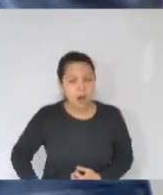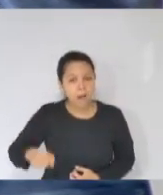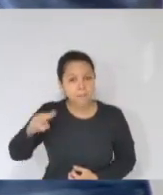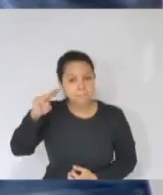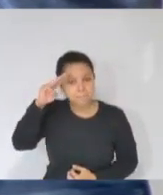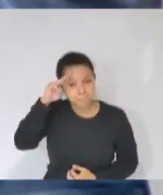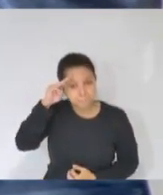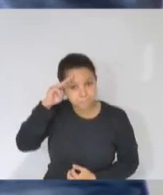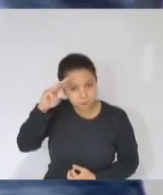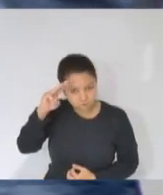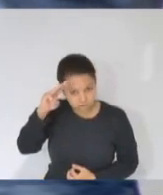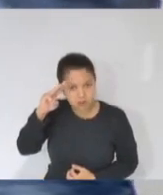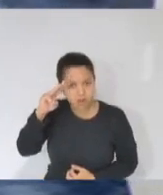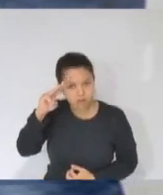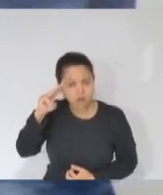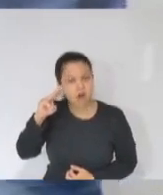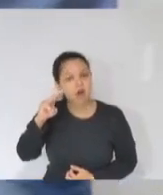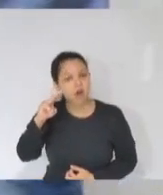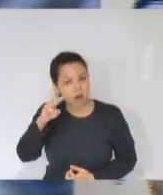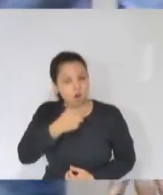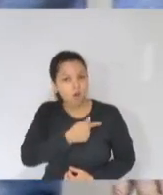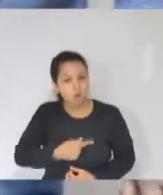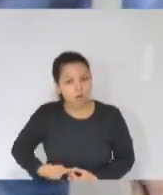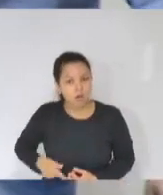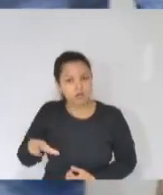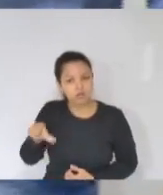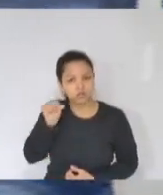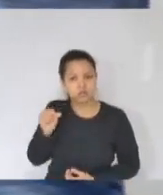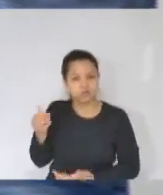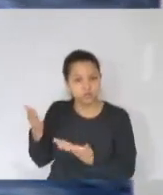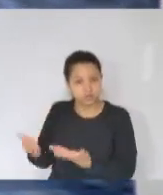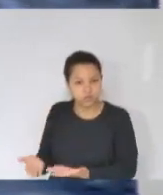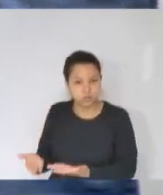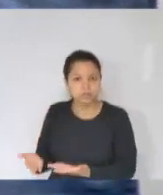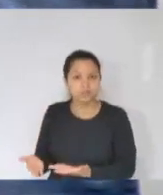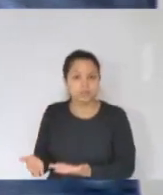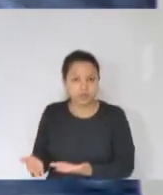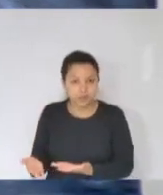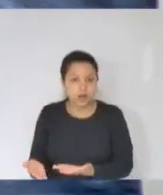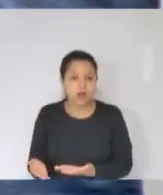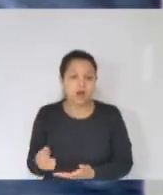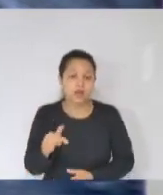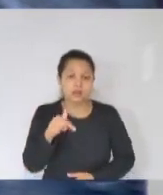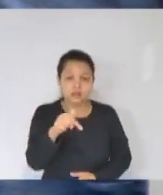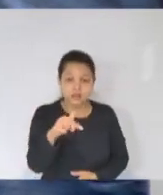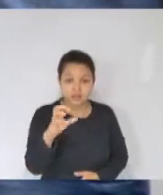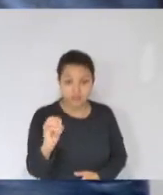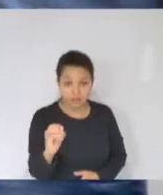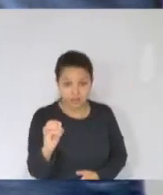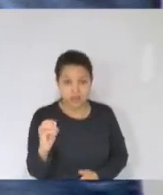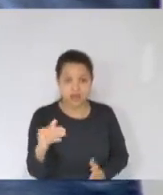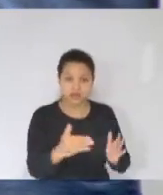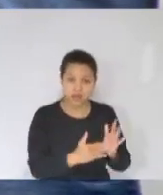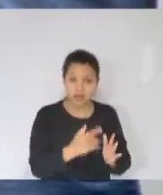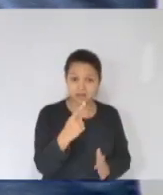gente foi titulado pelo governo, com a escritura que a gente já citou antes, de 70 a 100 anos,